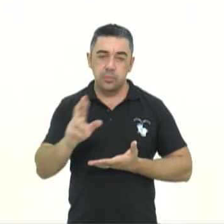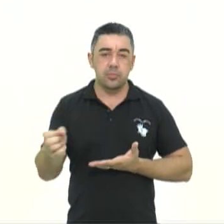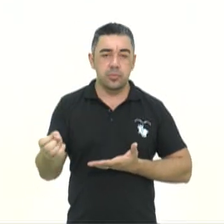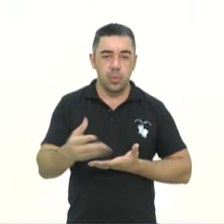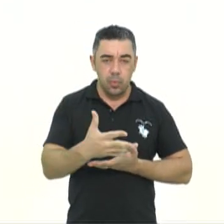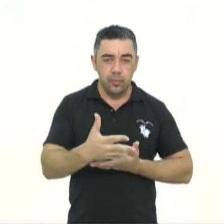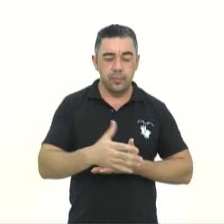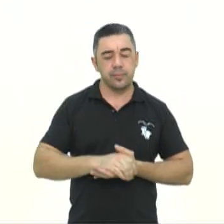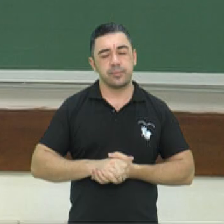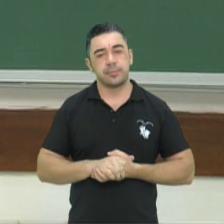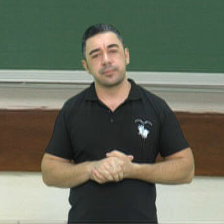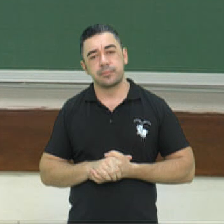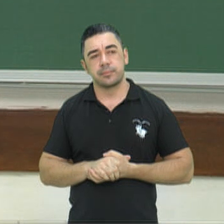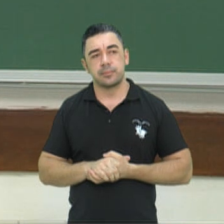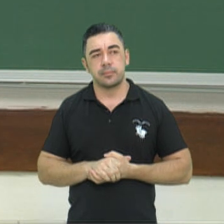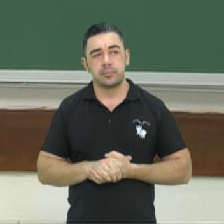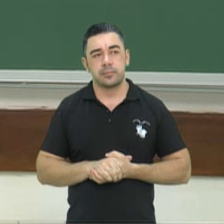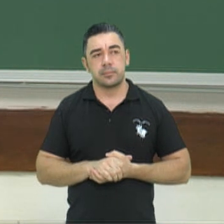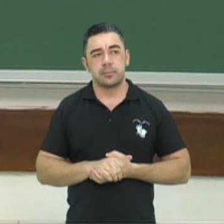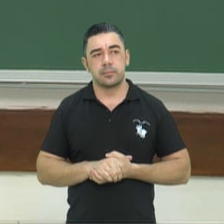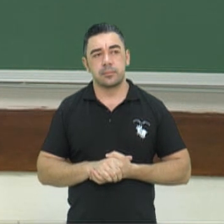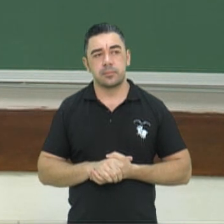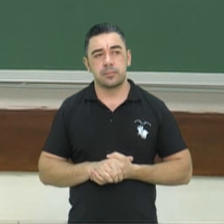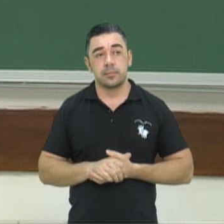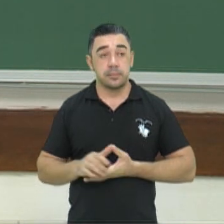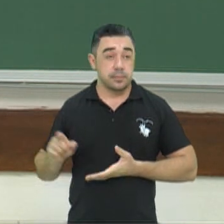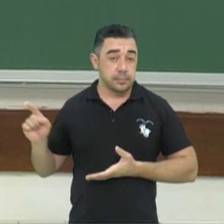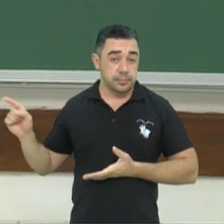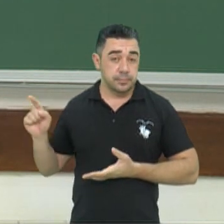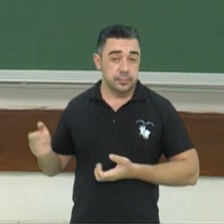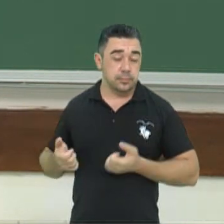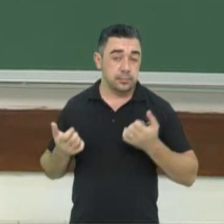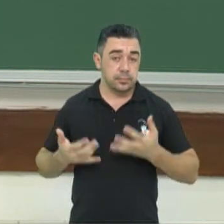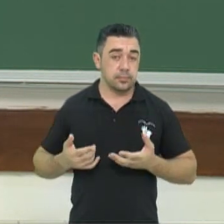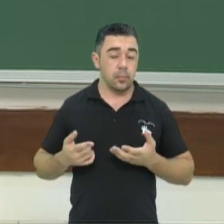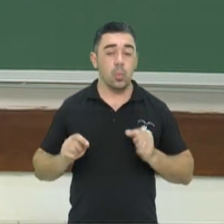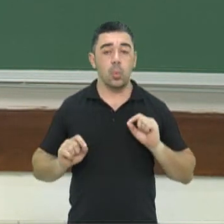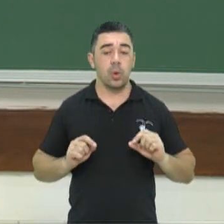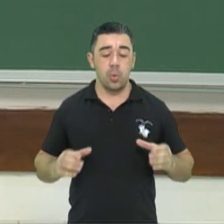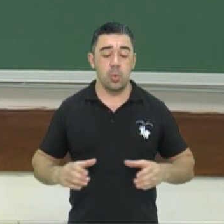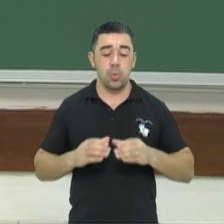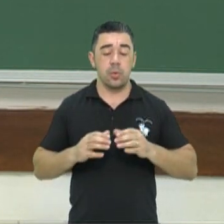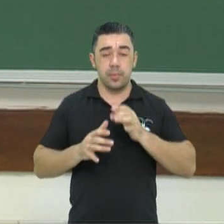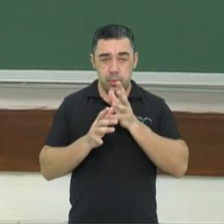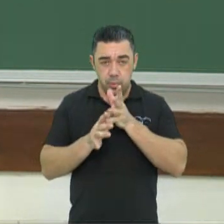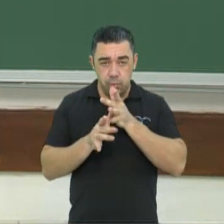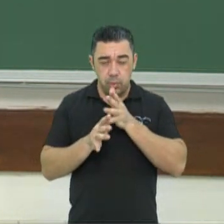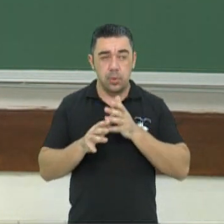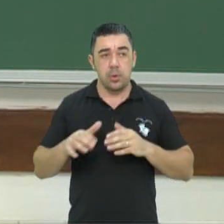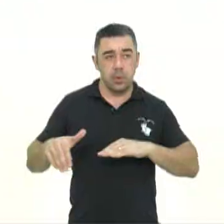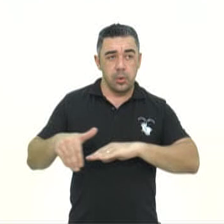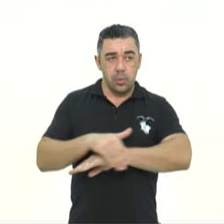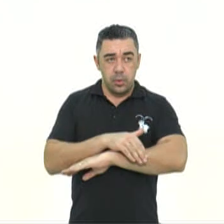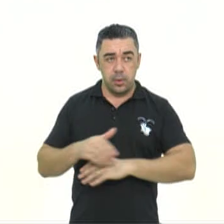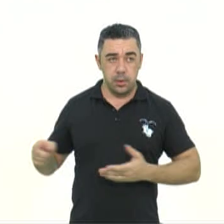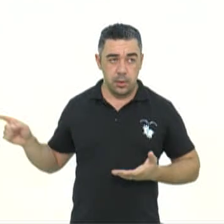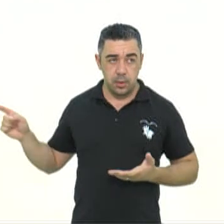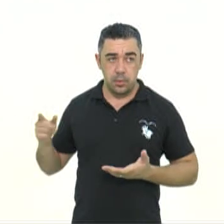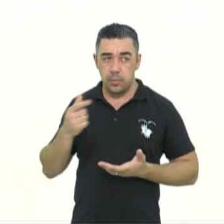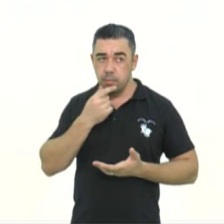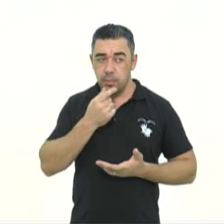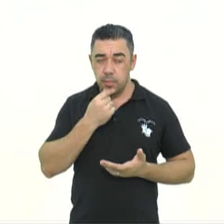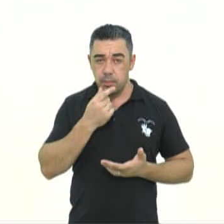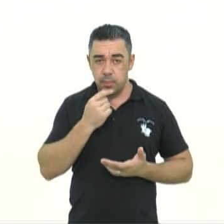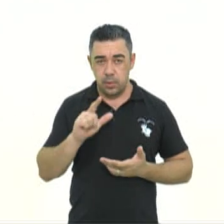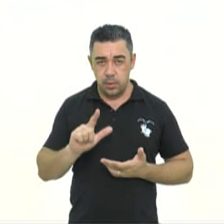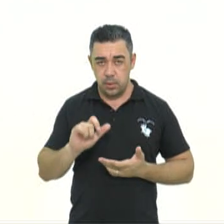algo novo. E agora vamos falar um pouquinho sobre a orquestra, né, desses músicos de rua. Então o Lívio, ele